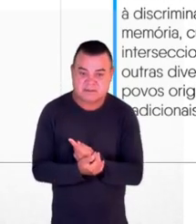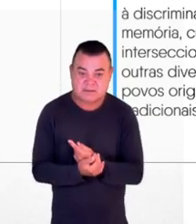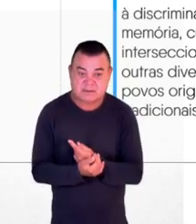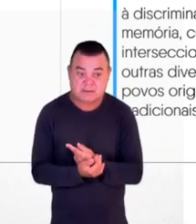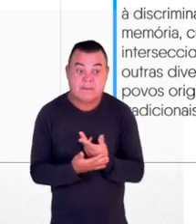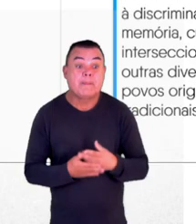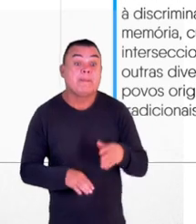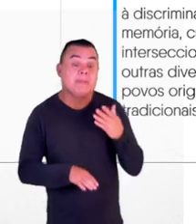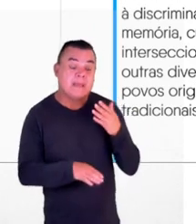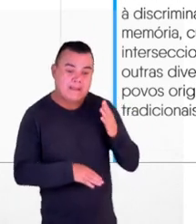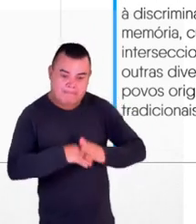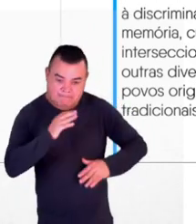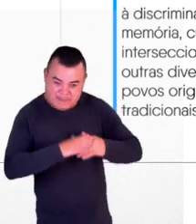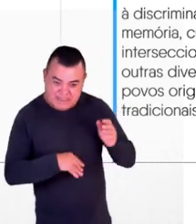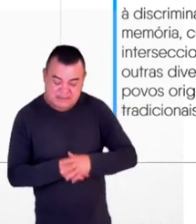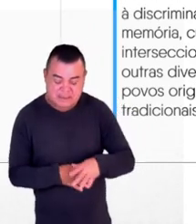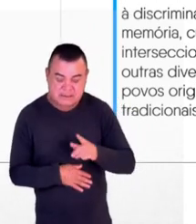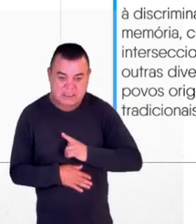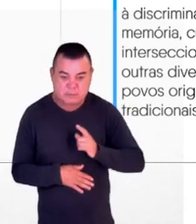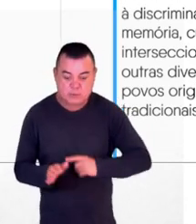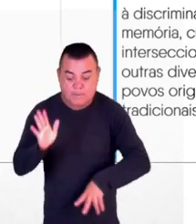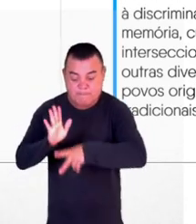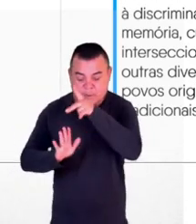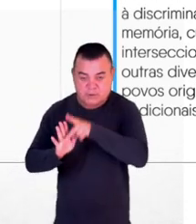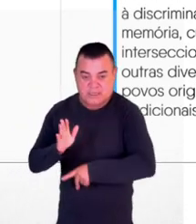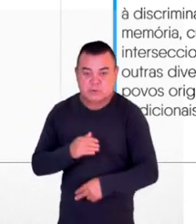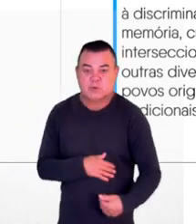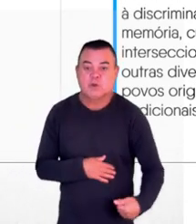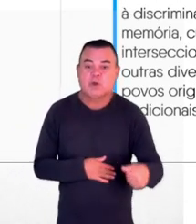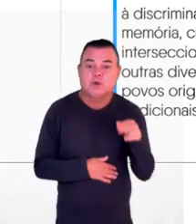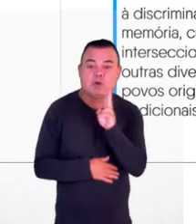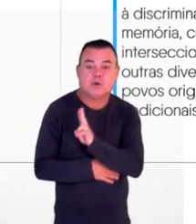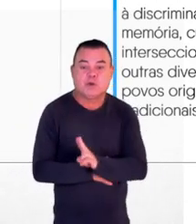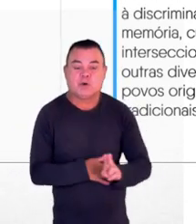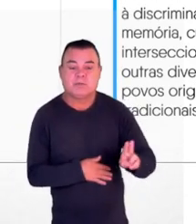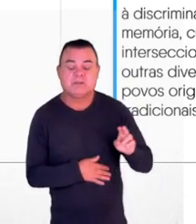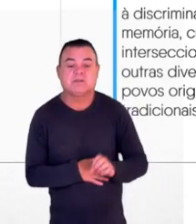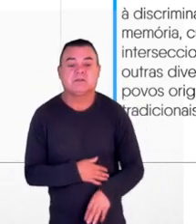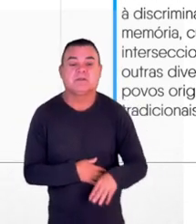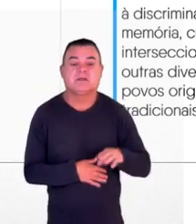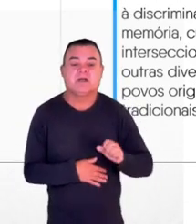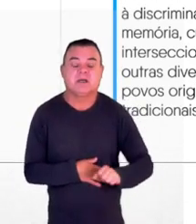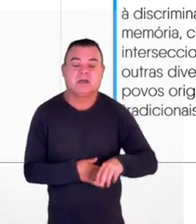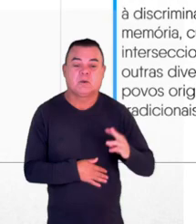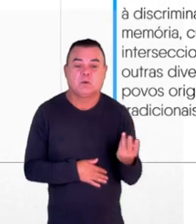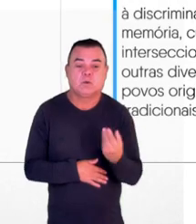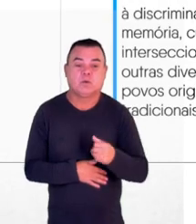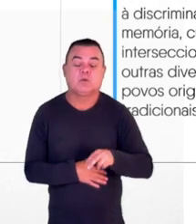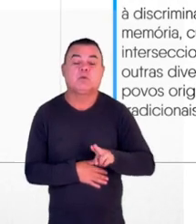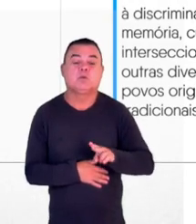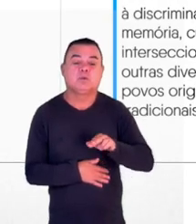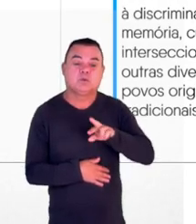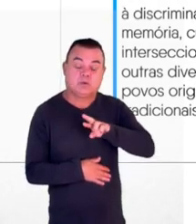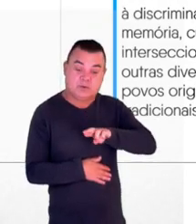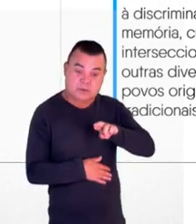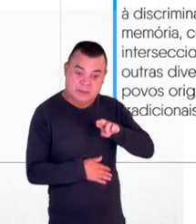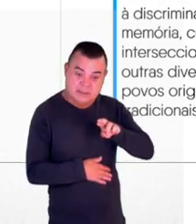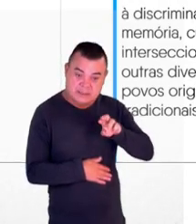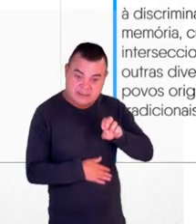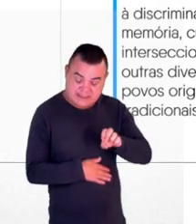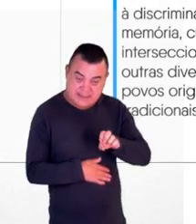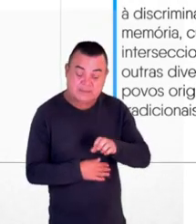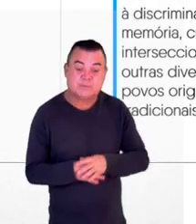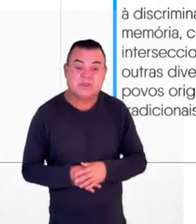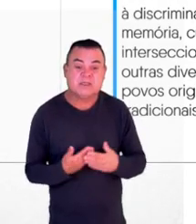ã um projeto guarda-chuva né que seria o aurê que é mantido com reversões